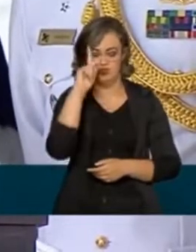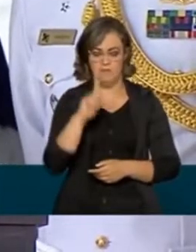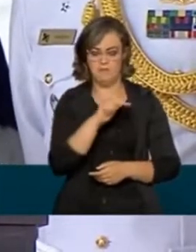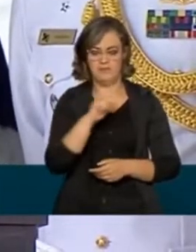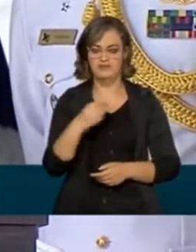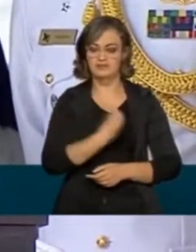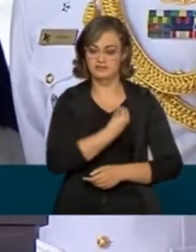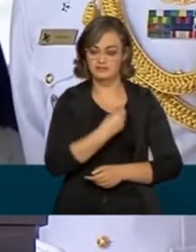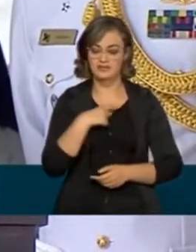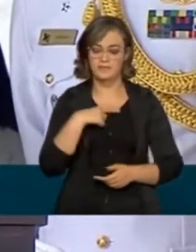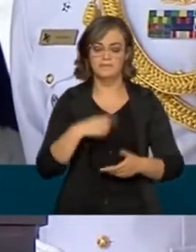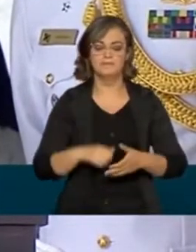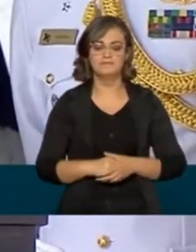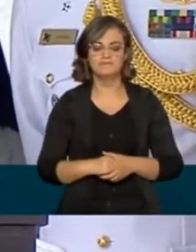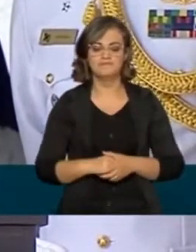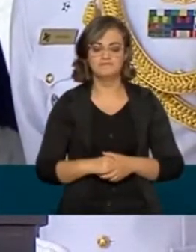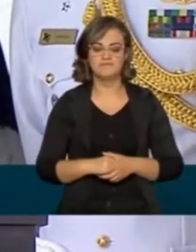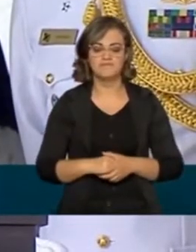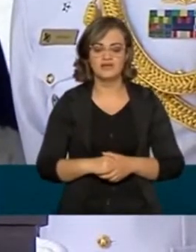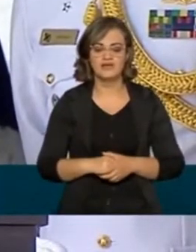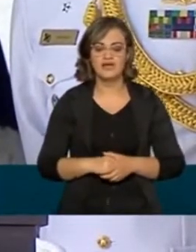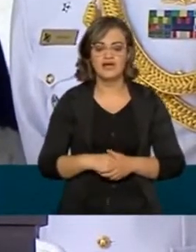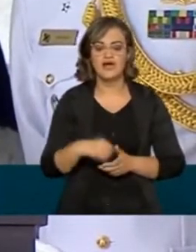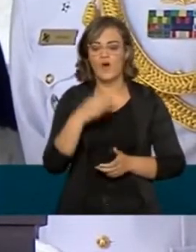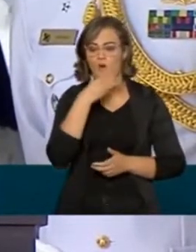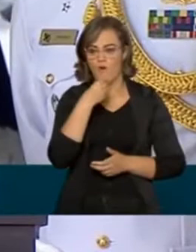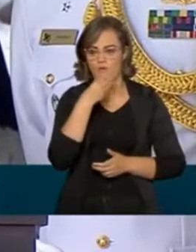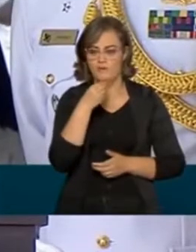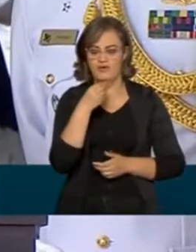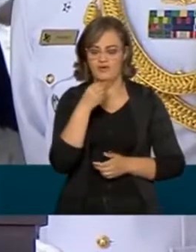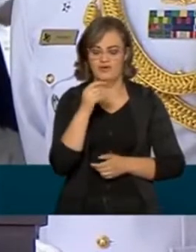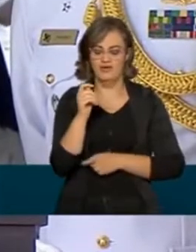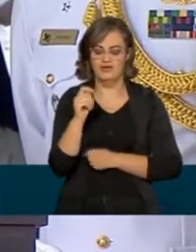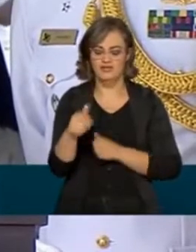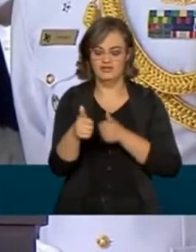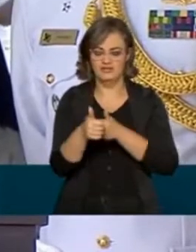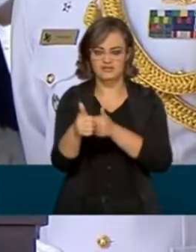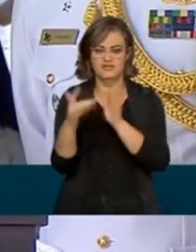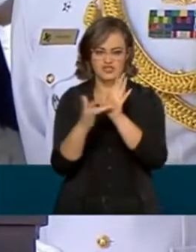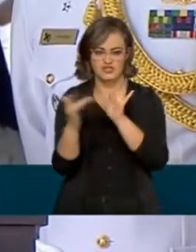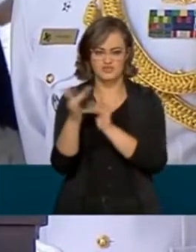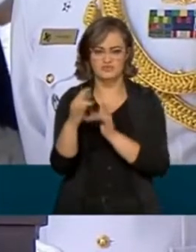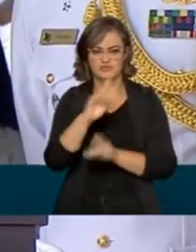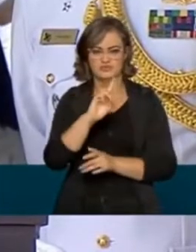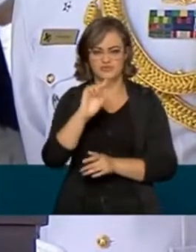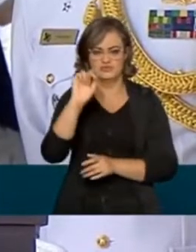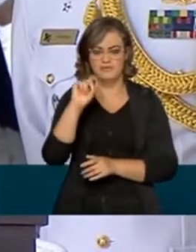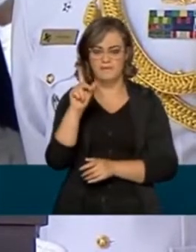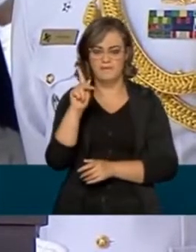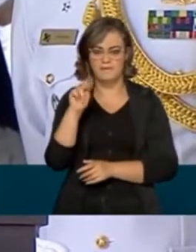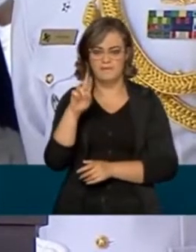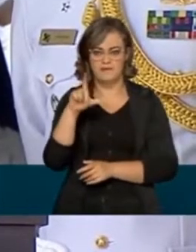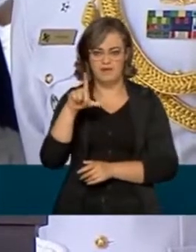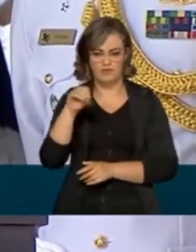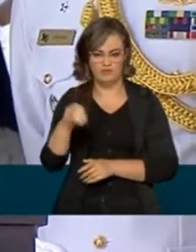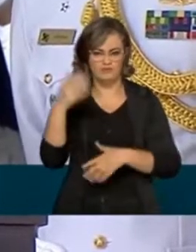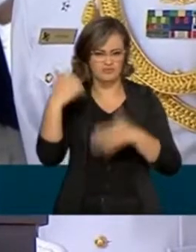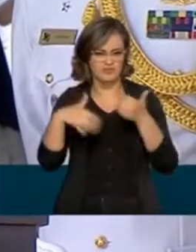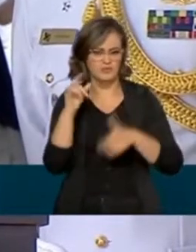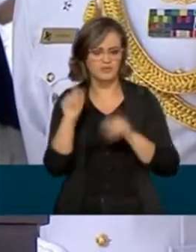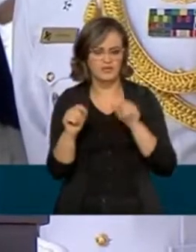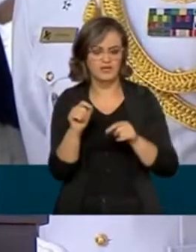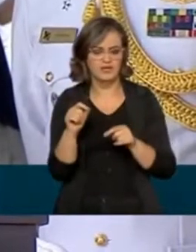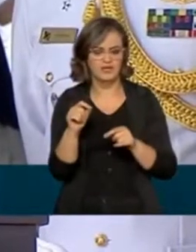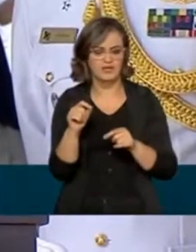Como disse Paulo, apóstolo de Cristo, no bom combate dispomos a lutar contra nós próprios,